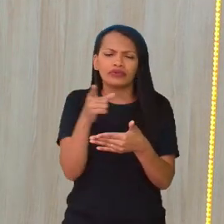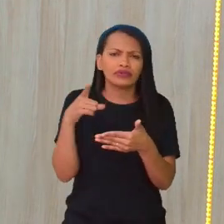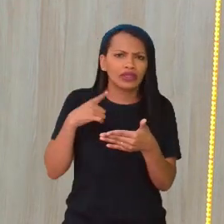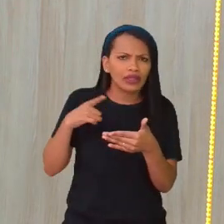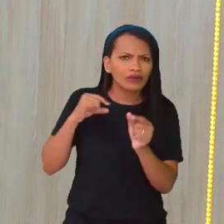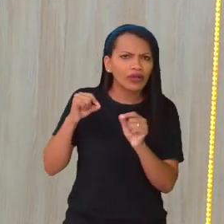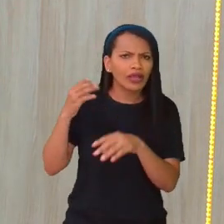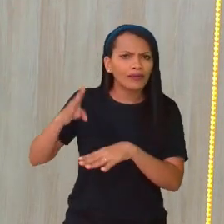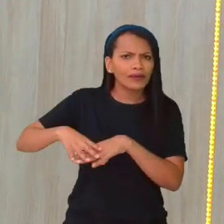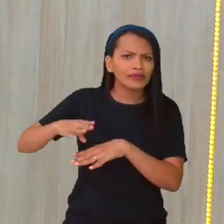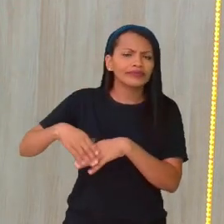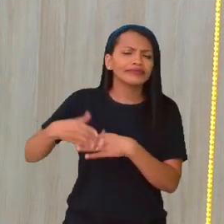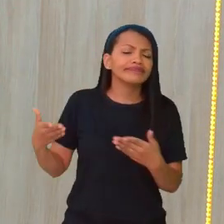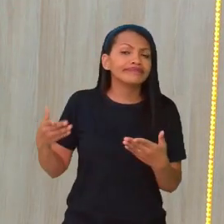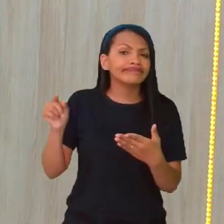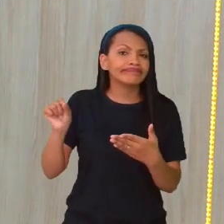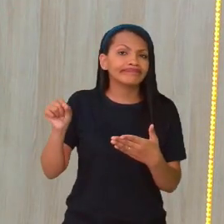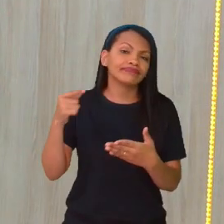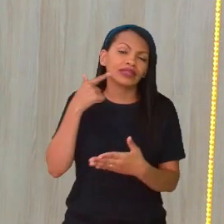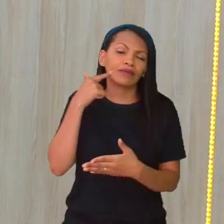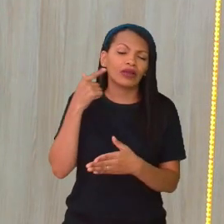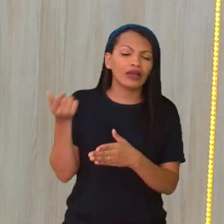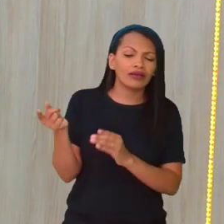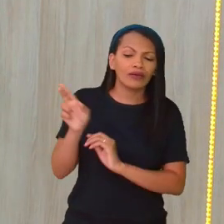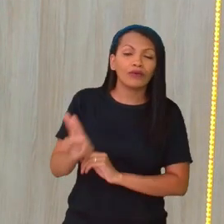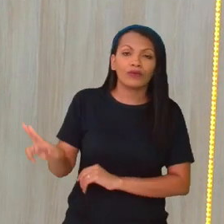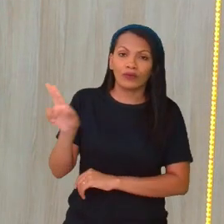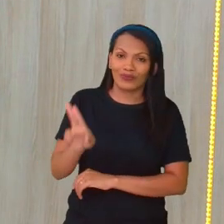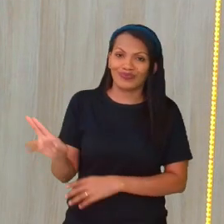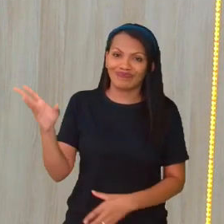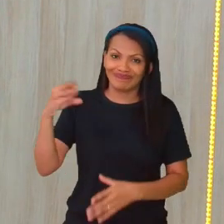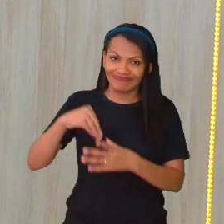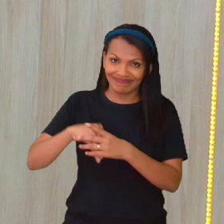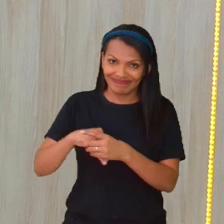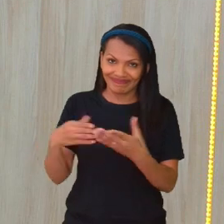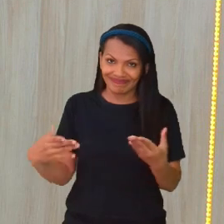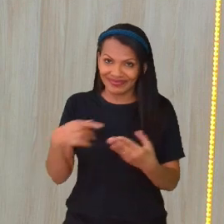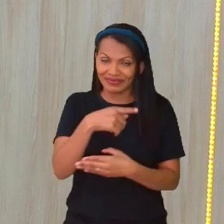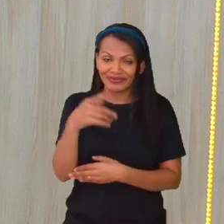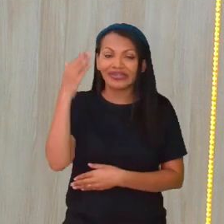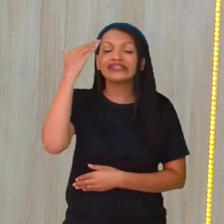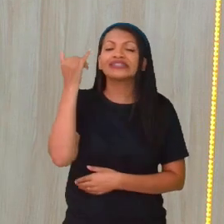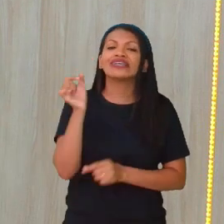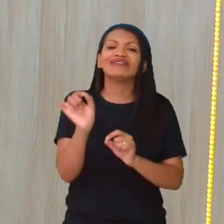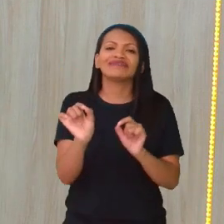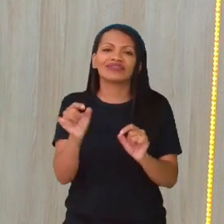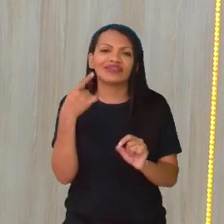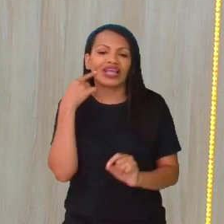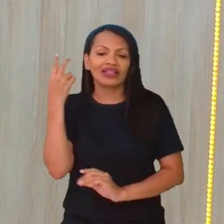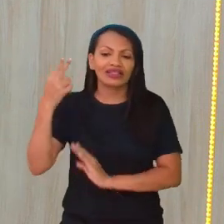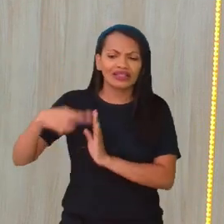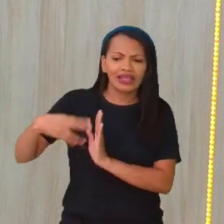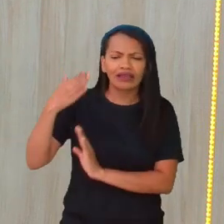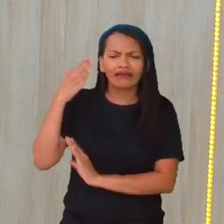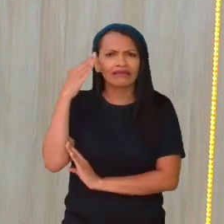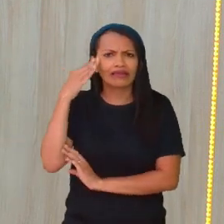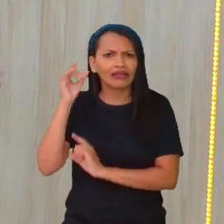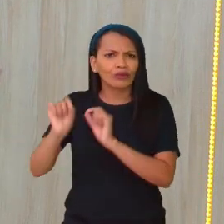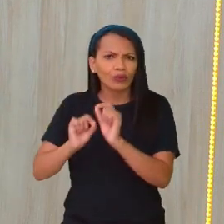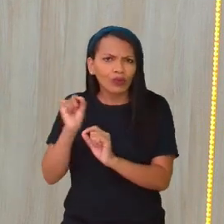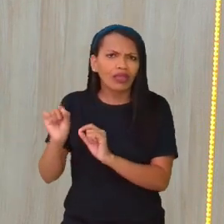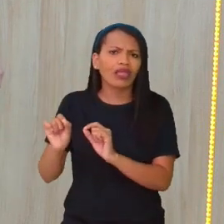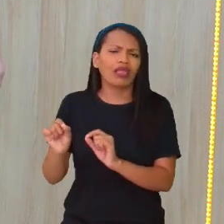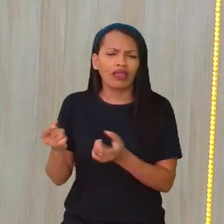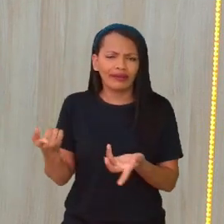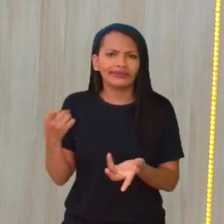querer a matemática? Para se instrumentalizar. Ou seja, você saber ler essa questão de